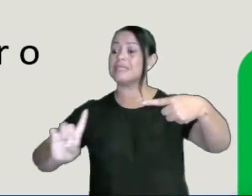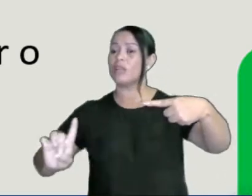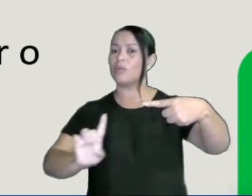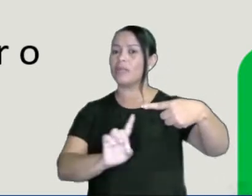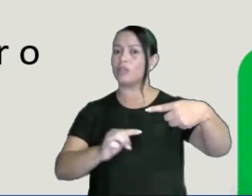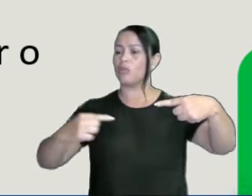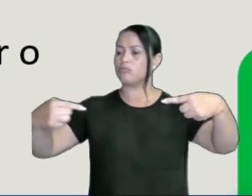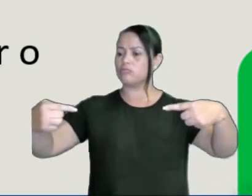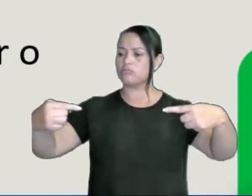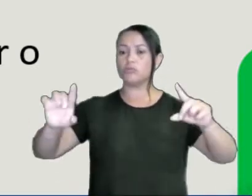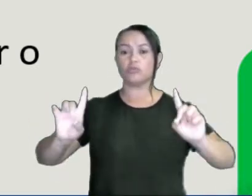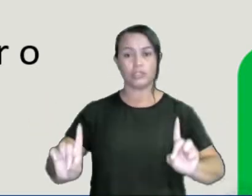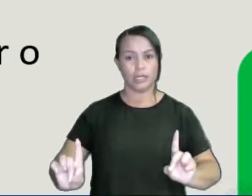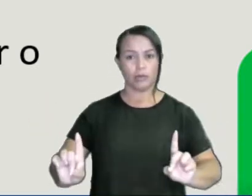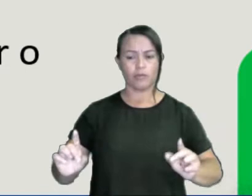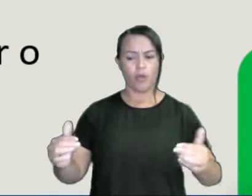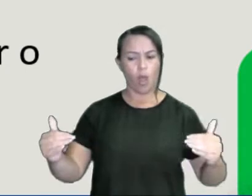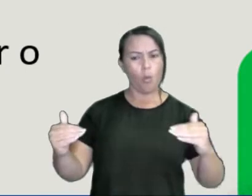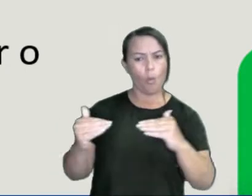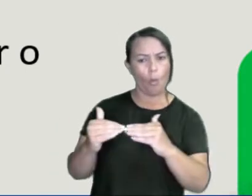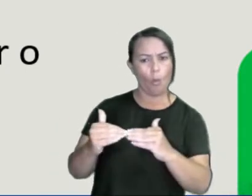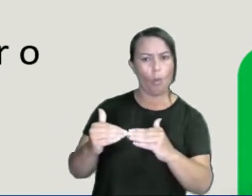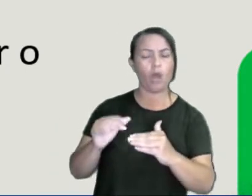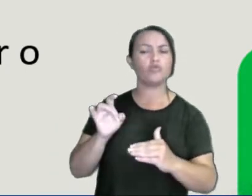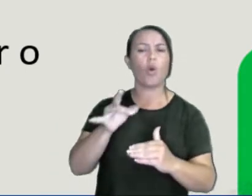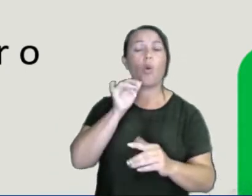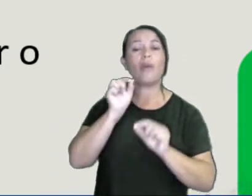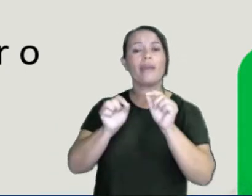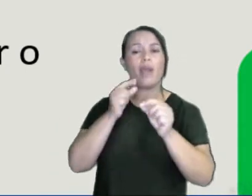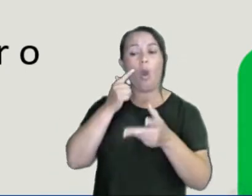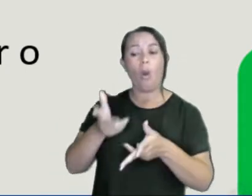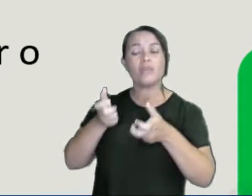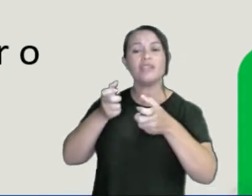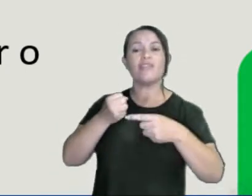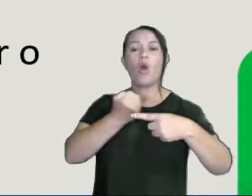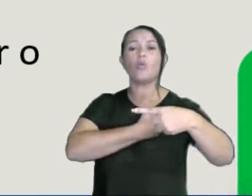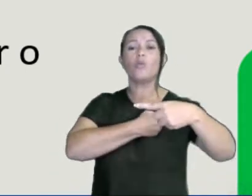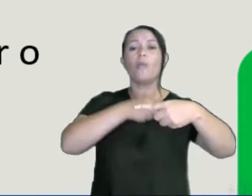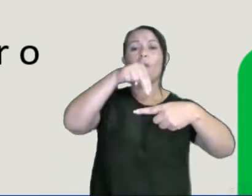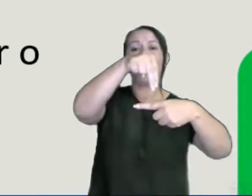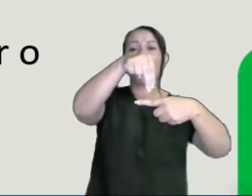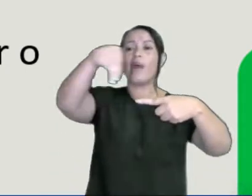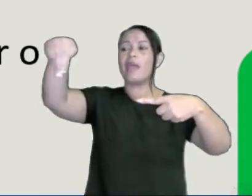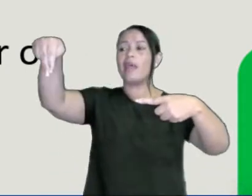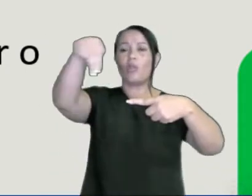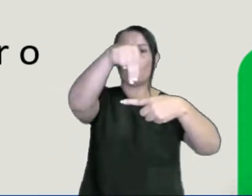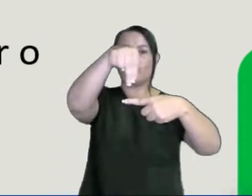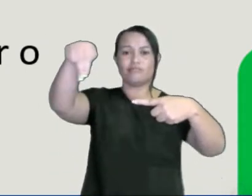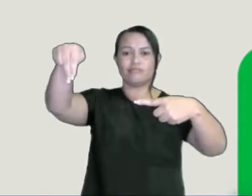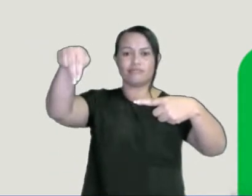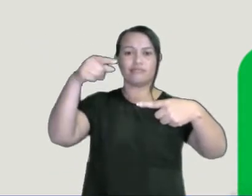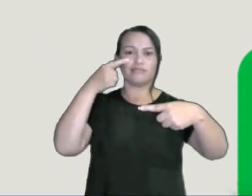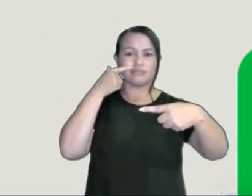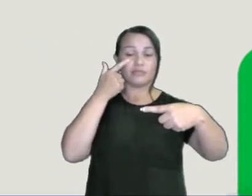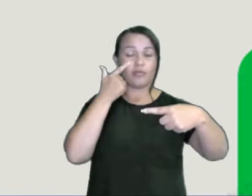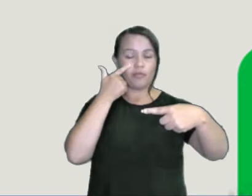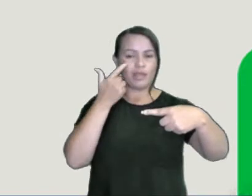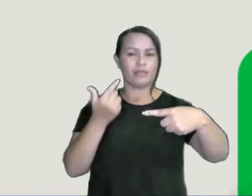certo? Se eles forem iguais, você só vai apenas agora observar o numerador, ok? Ó.